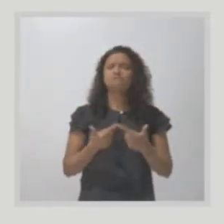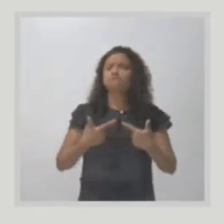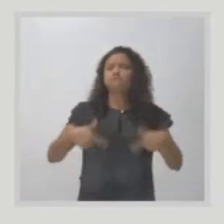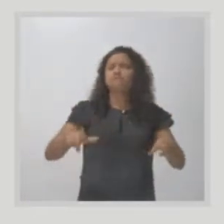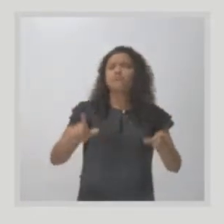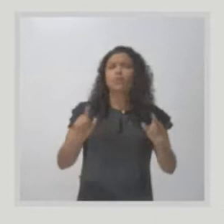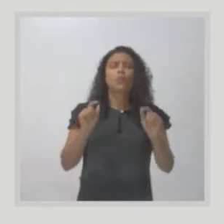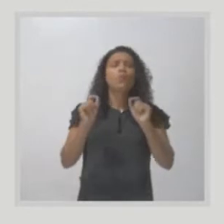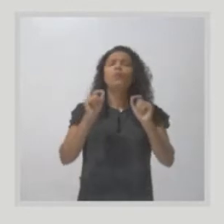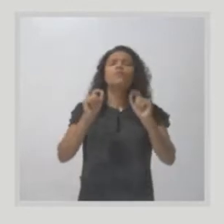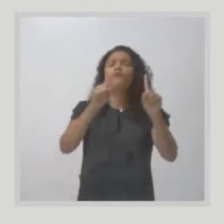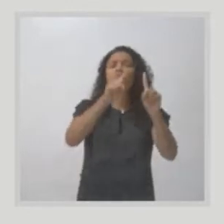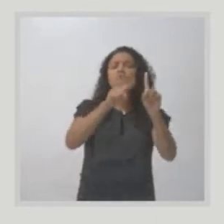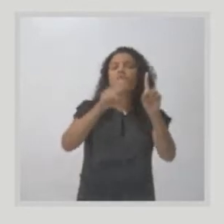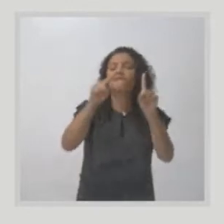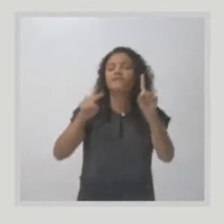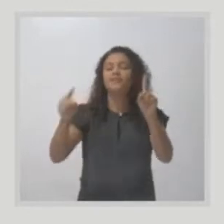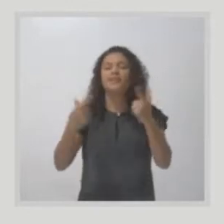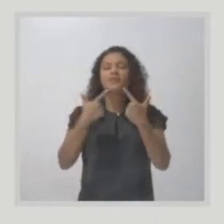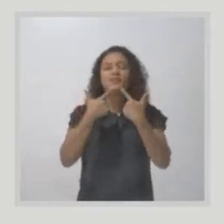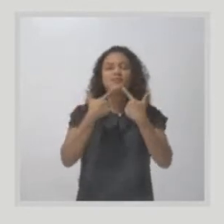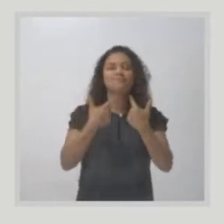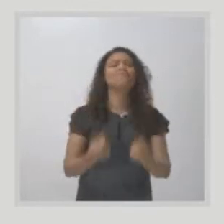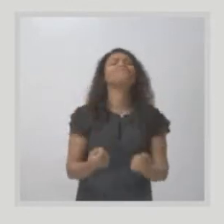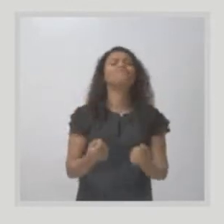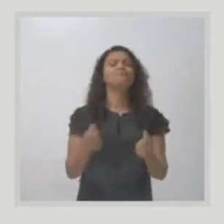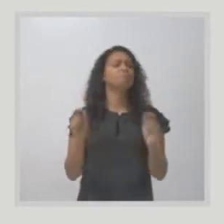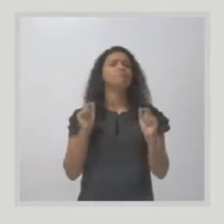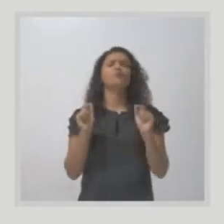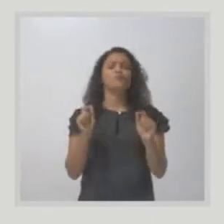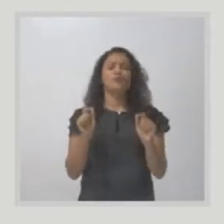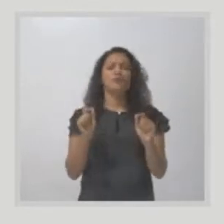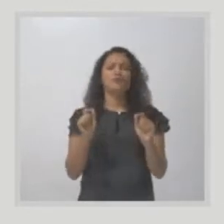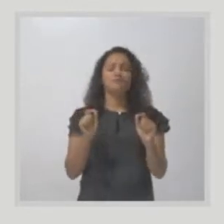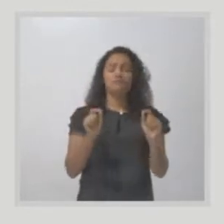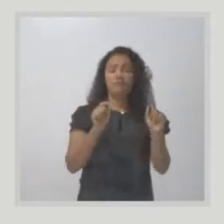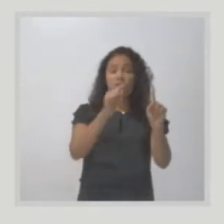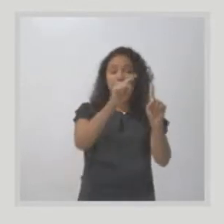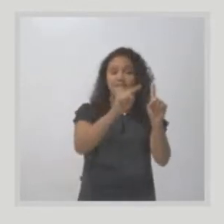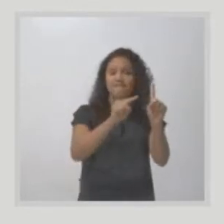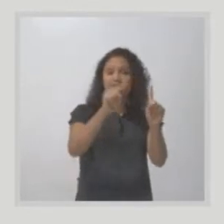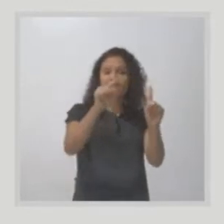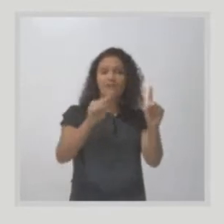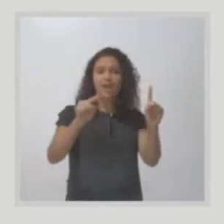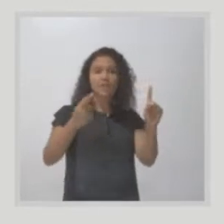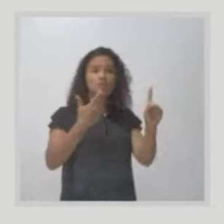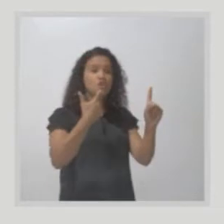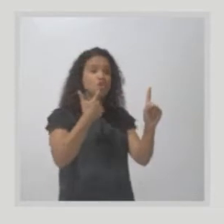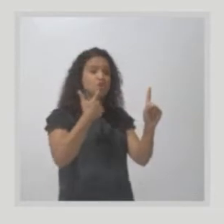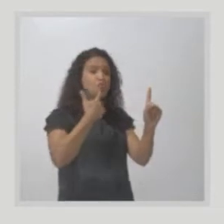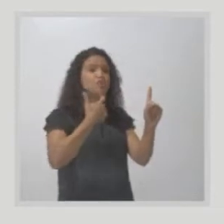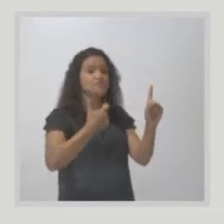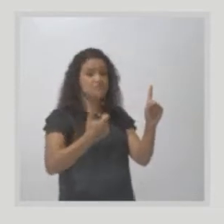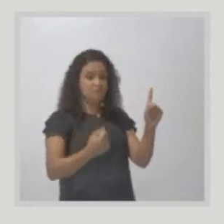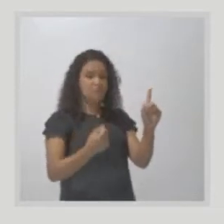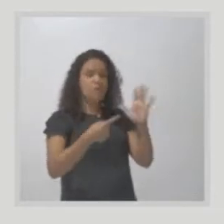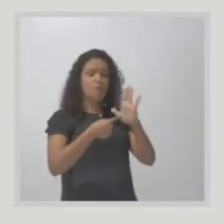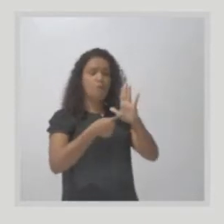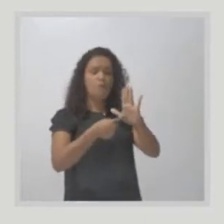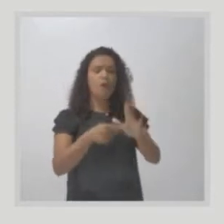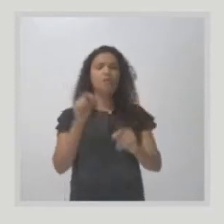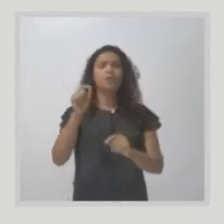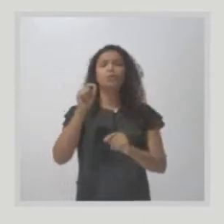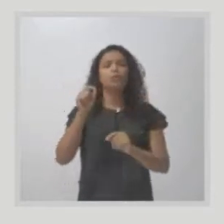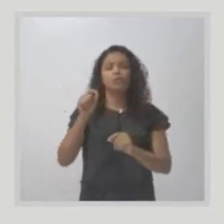essas variedades linguísticas? São as variações que uma língua apresenta de acordo com as condições